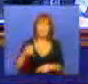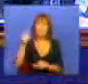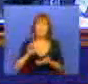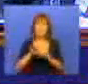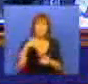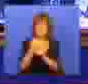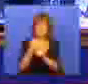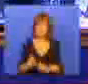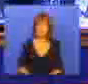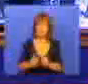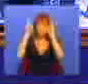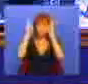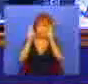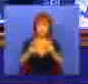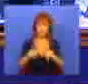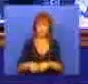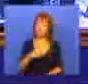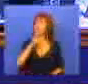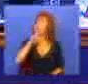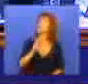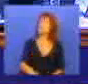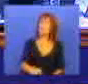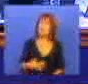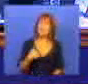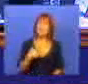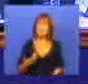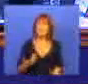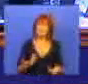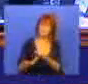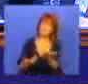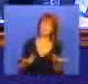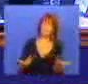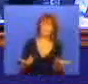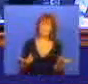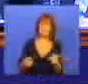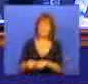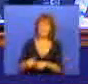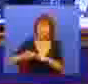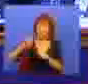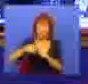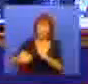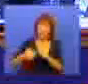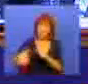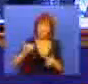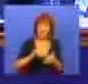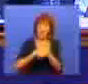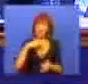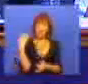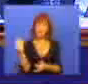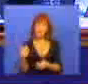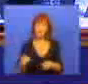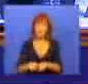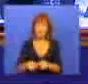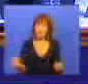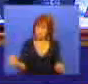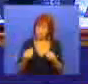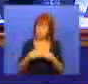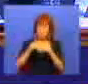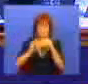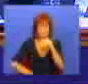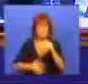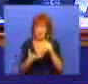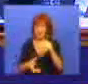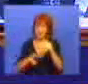verba de funcionamento subiu. Responder-lhe-ei, ainda assim, que no próximo ano as associações juvenis receberão